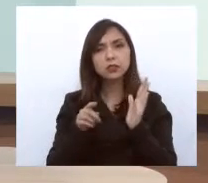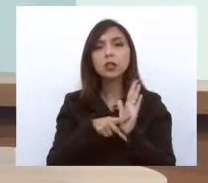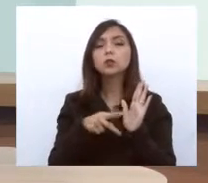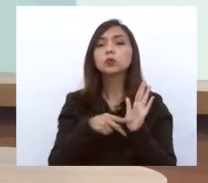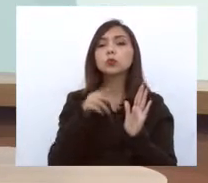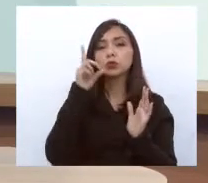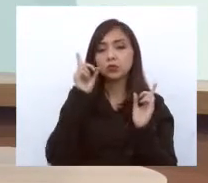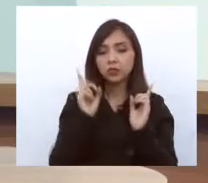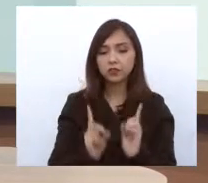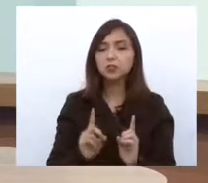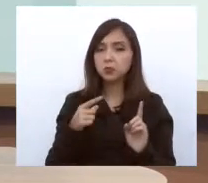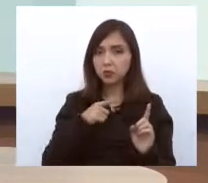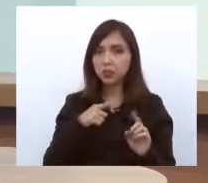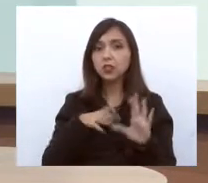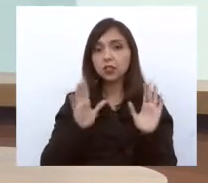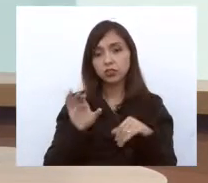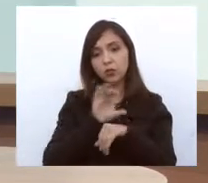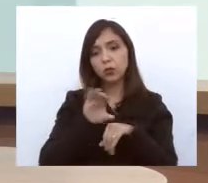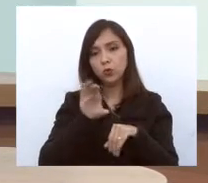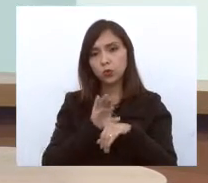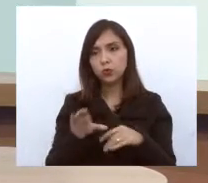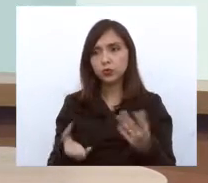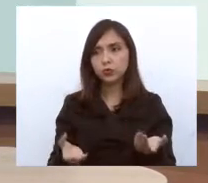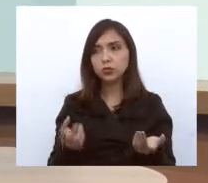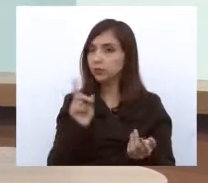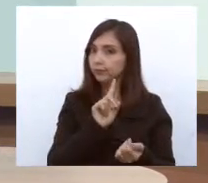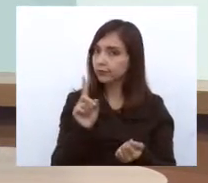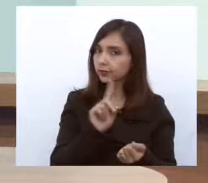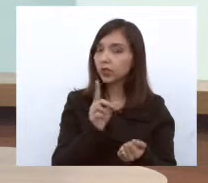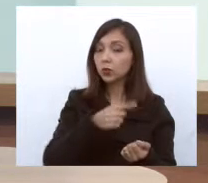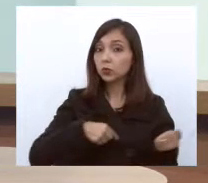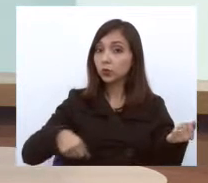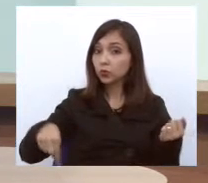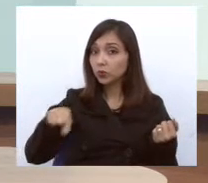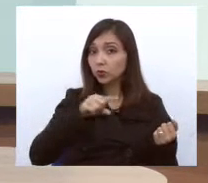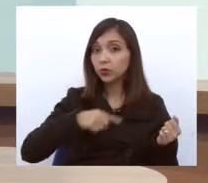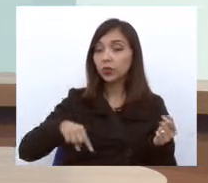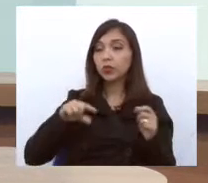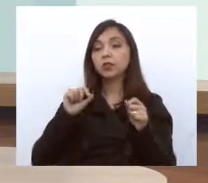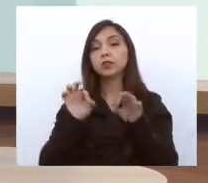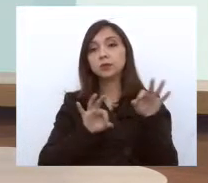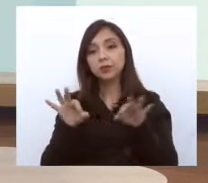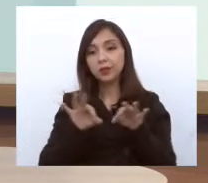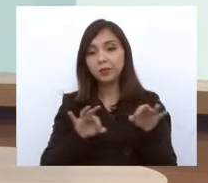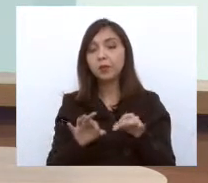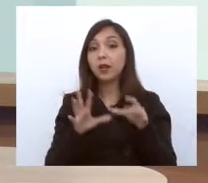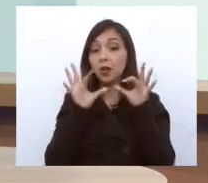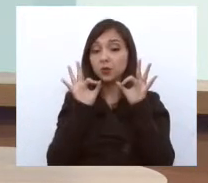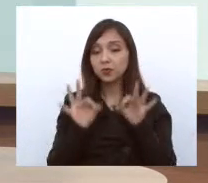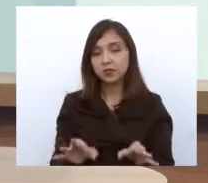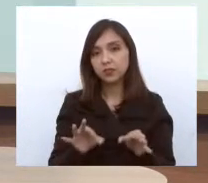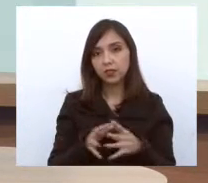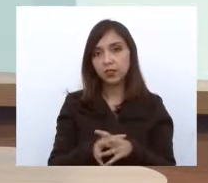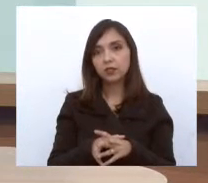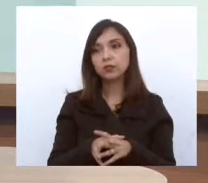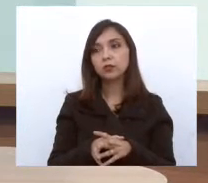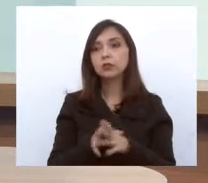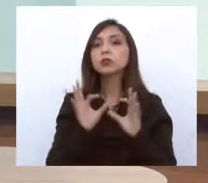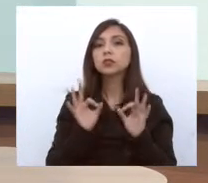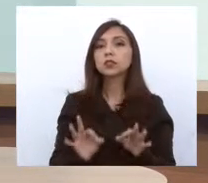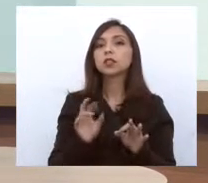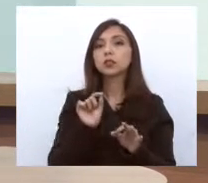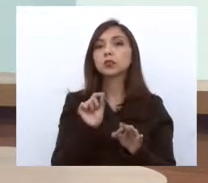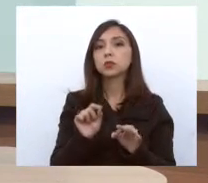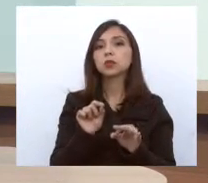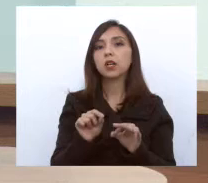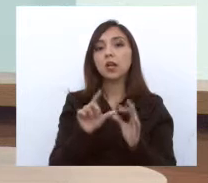Deficiente, porque já tem a Constituição. Não. Vamos fazer aquilo que achamos que é certo. E certo é